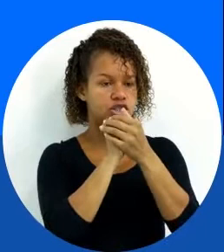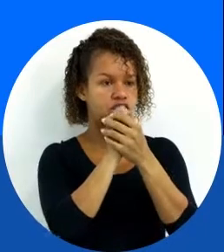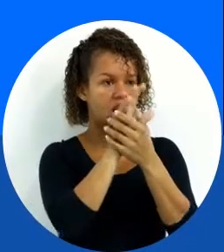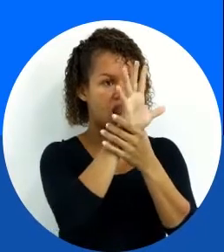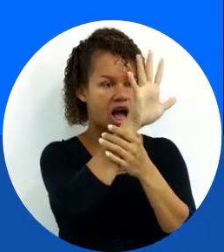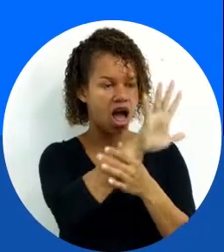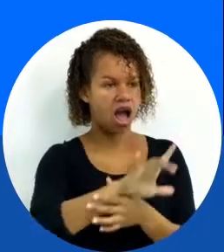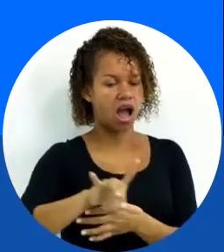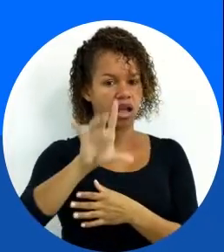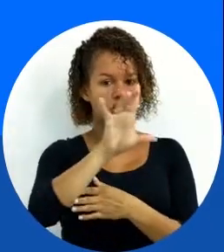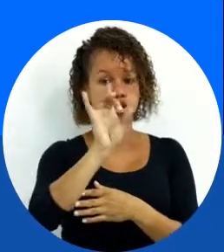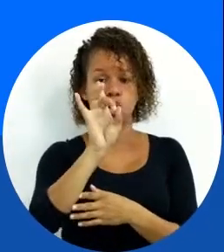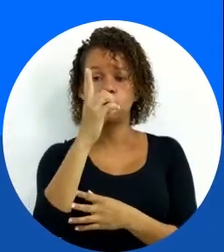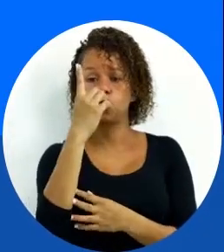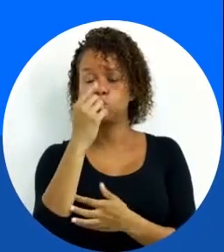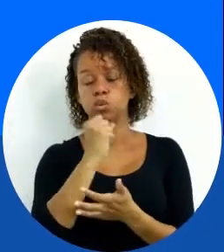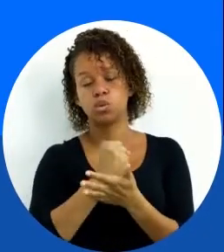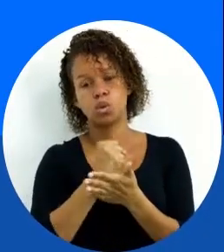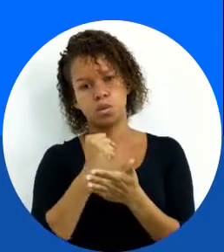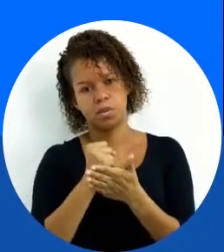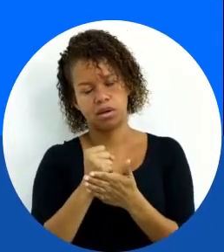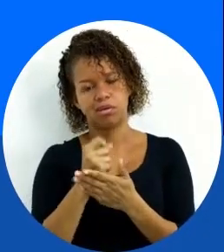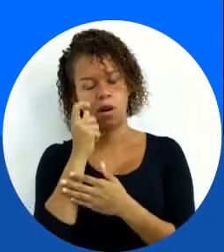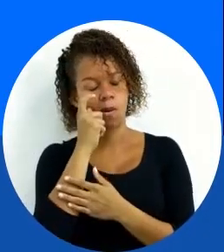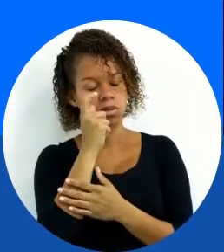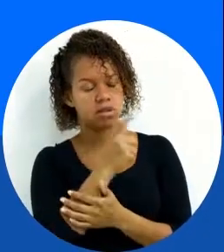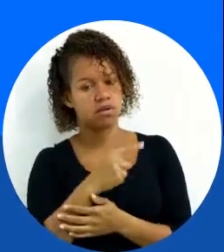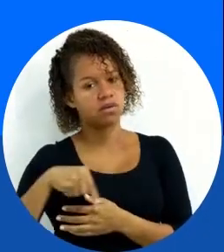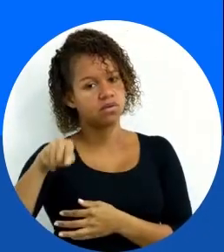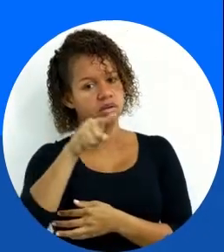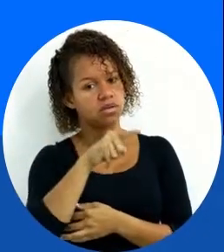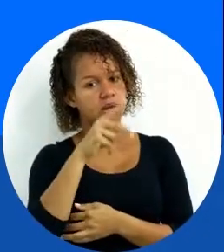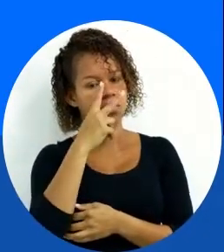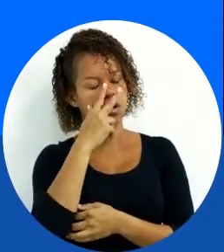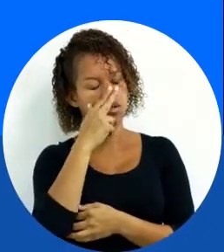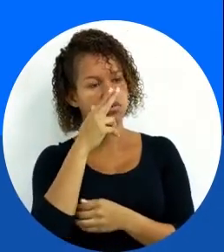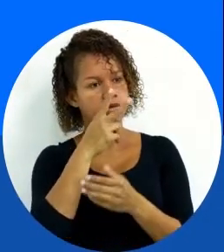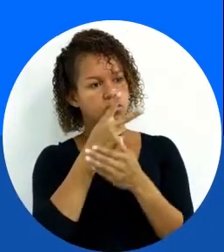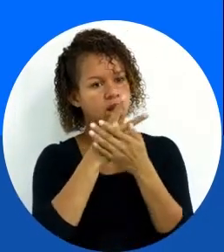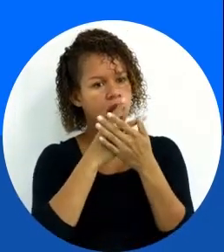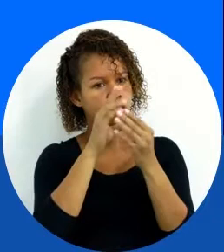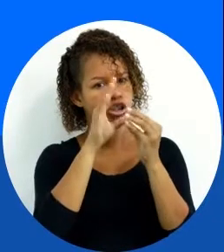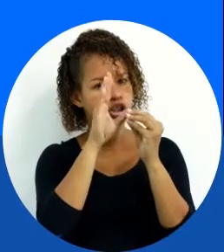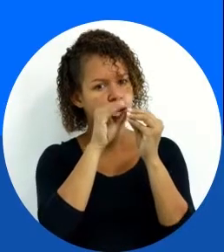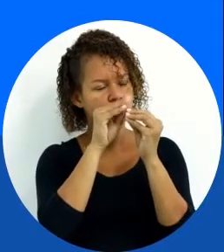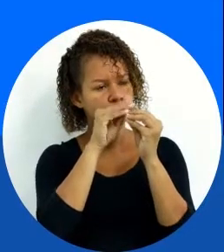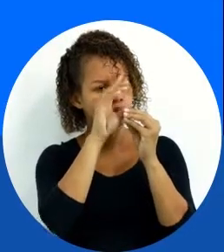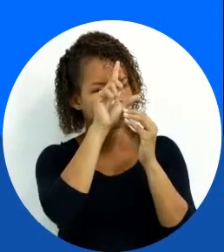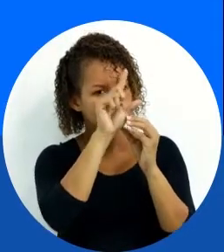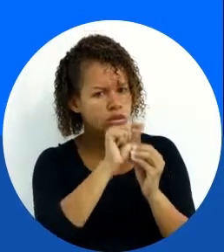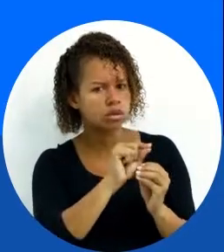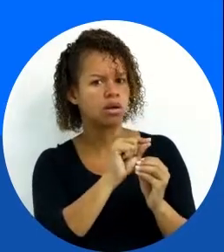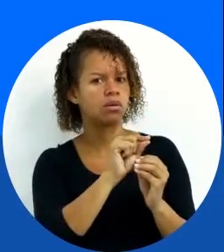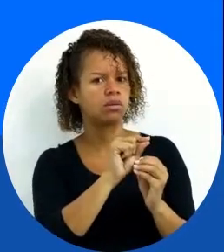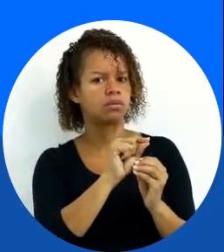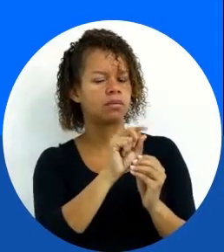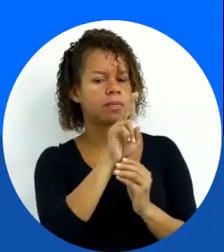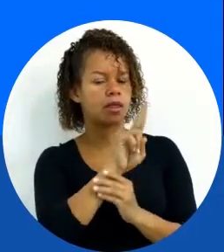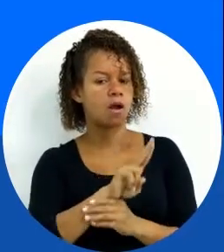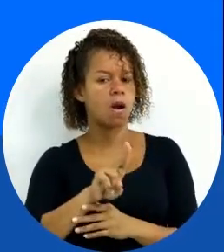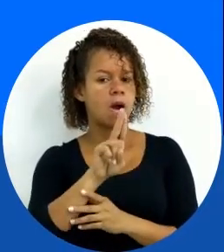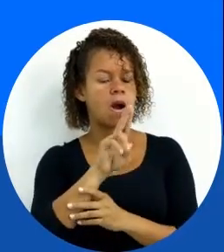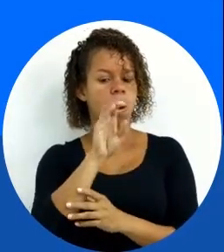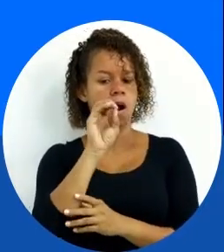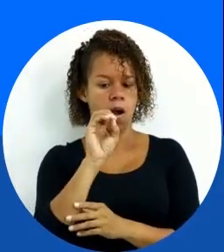tem somente um documento. Observe que houve uma restrição. Naquele outro exemplo, usando o operador OR,